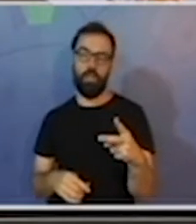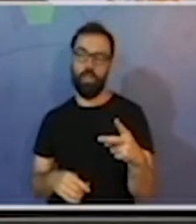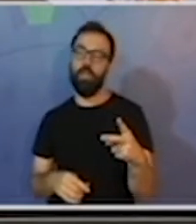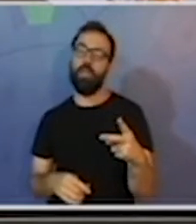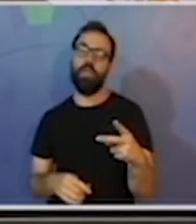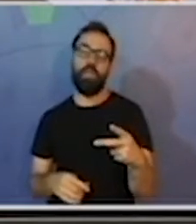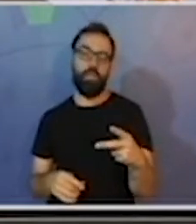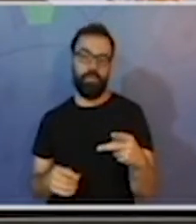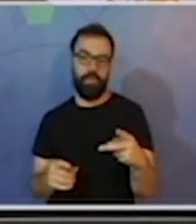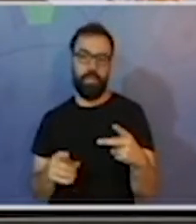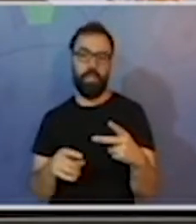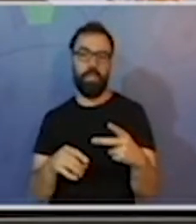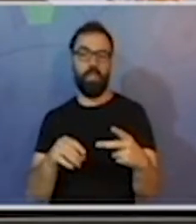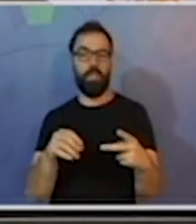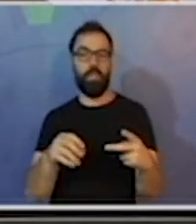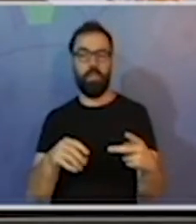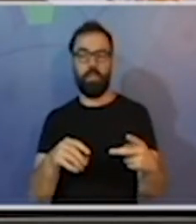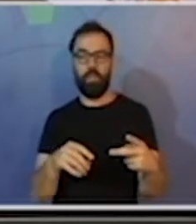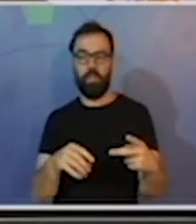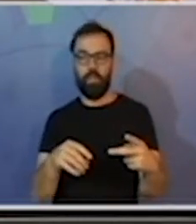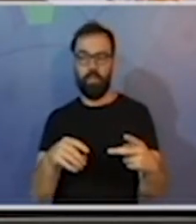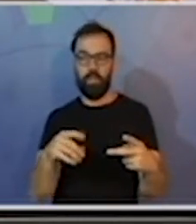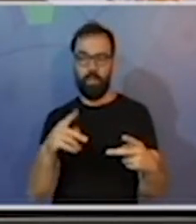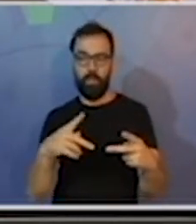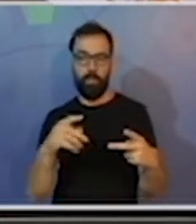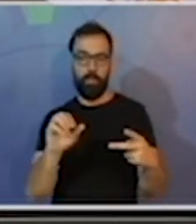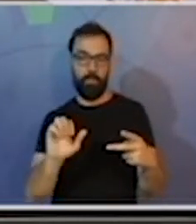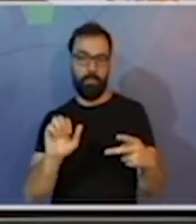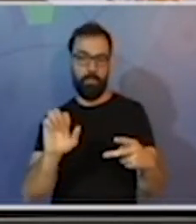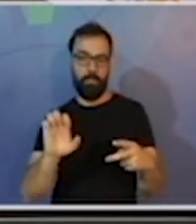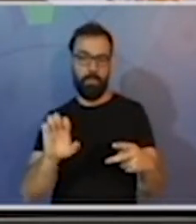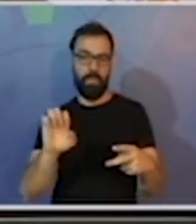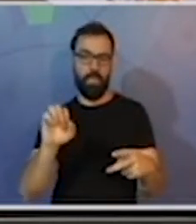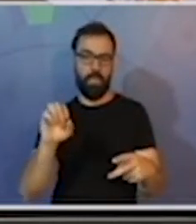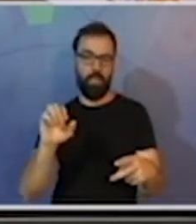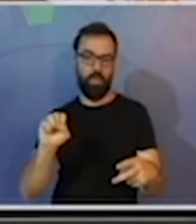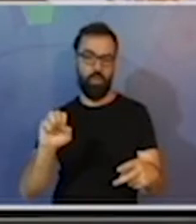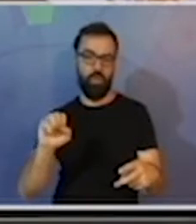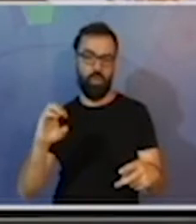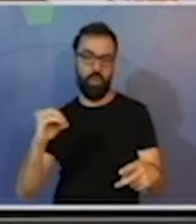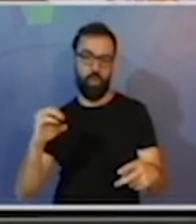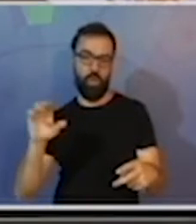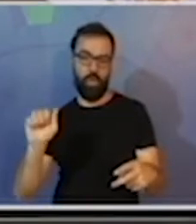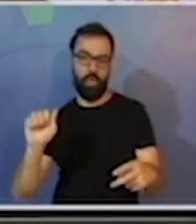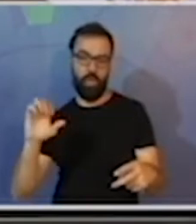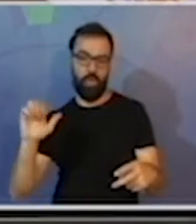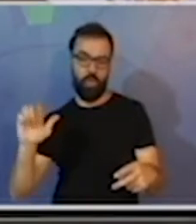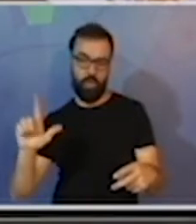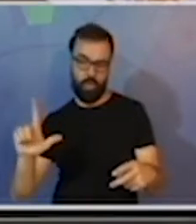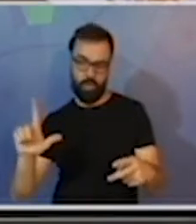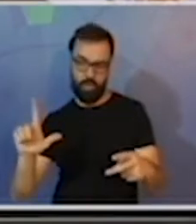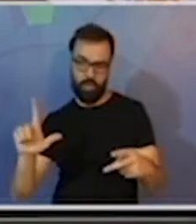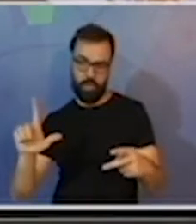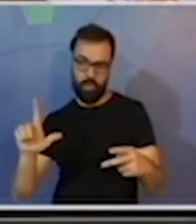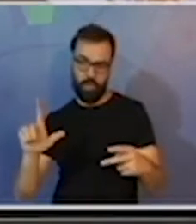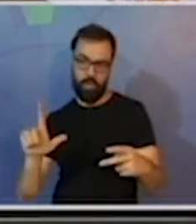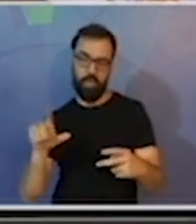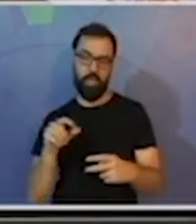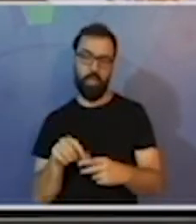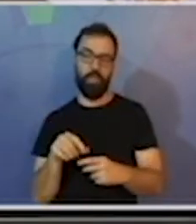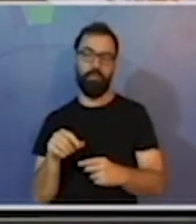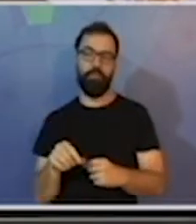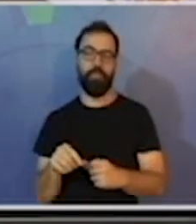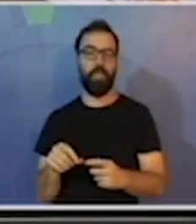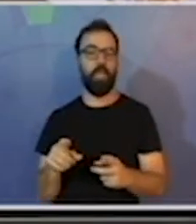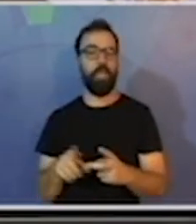pode flexionar-se em todas as pessoas gramaticais esse infinitivo é usado quando se deseja pôr em evidência